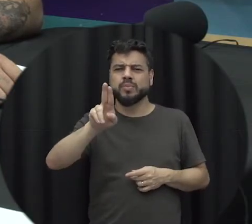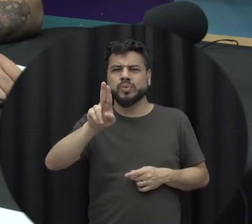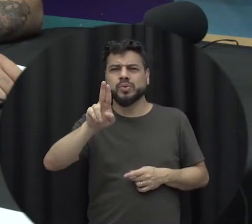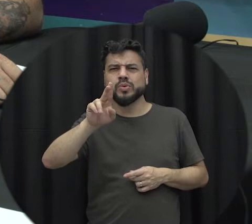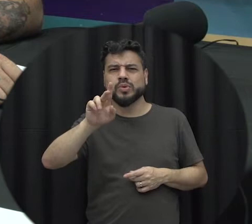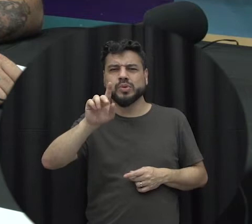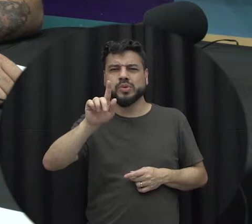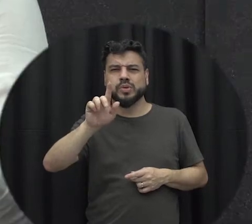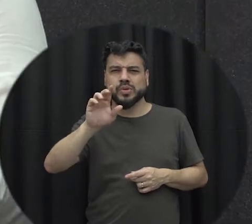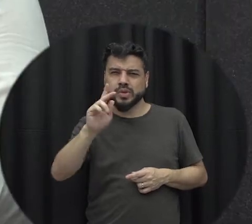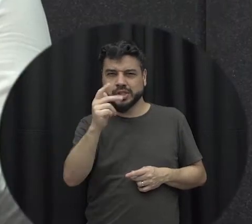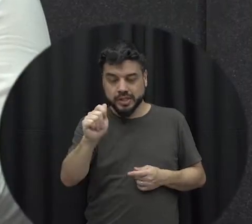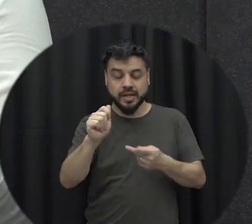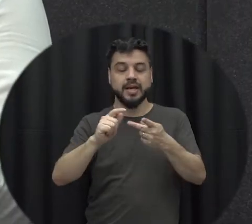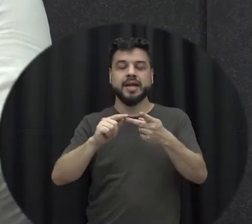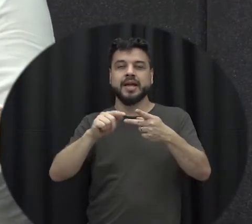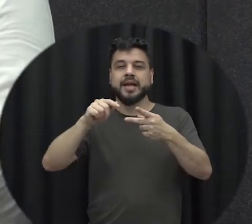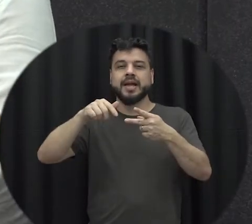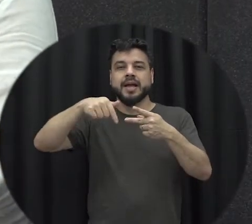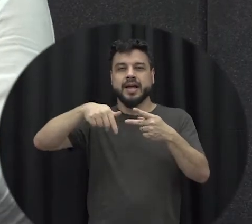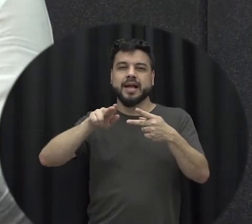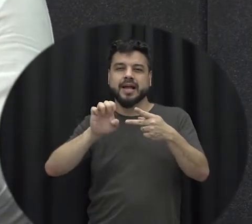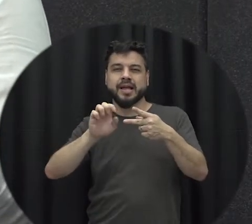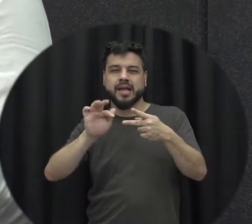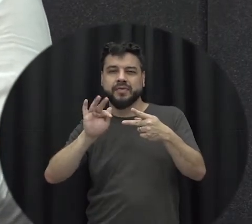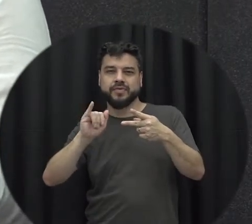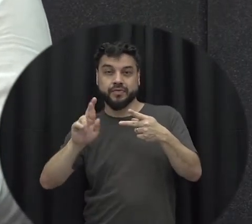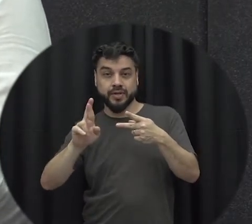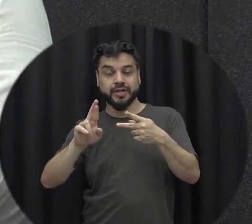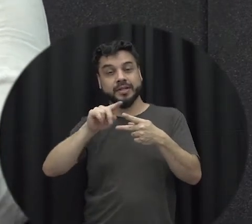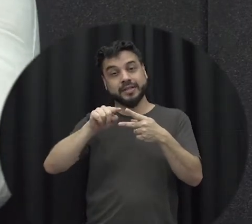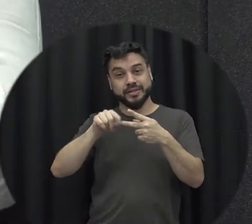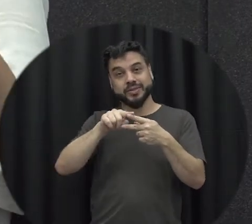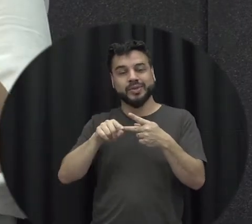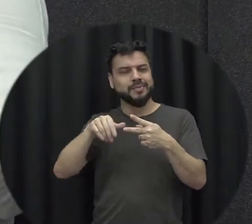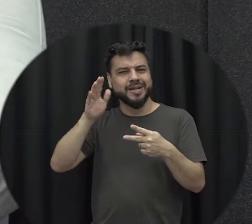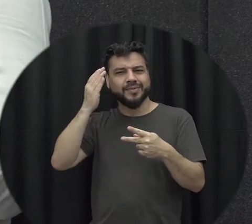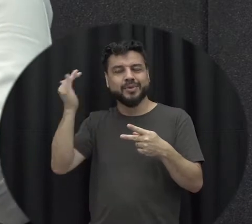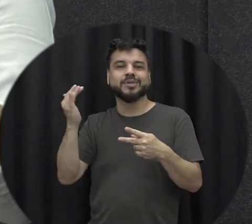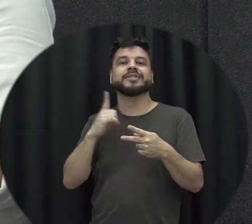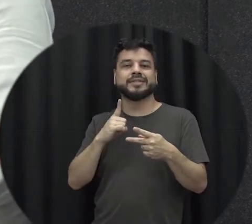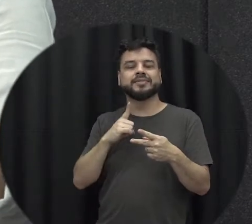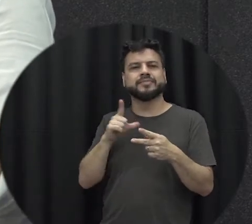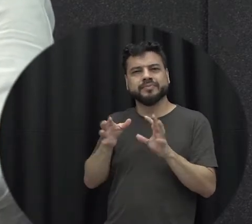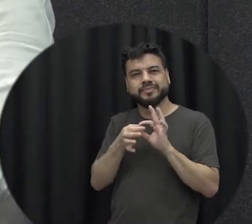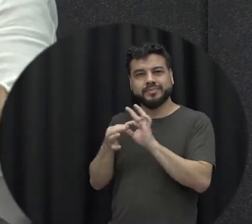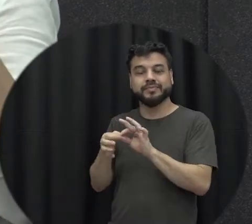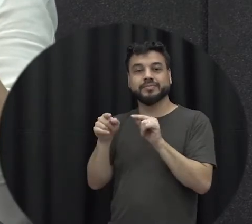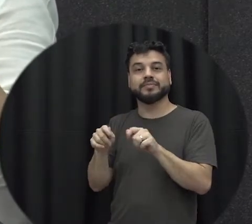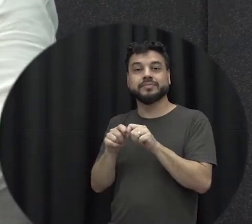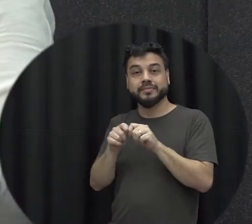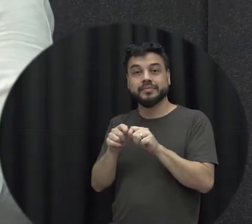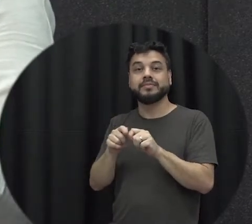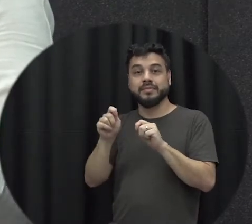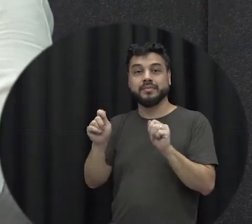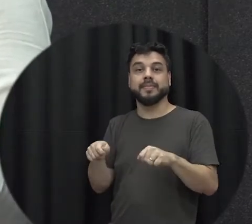também... Isso. Tanto a kombucha como o kefir é um conjunto de micro-organismos, né? Então, aquela associação é que vai dar aquele